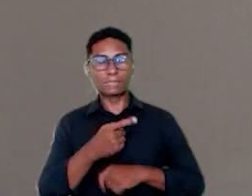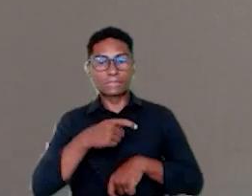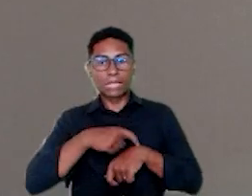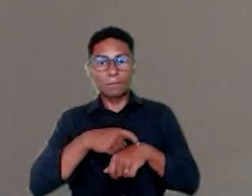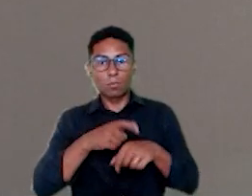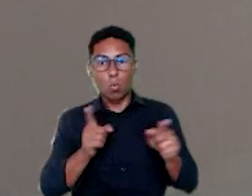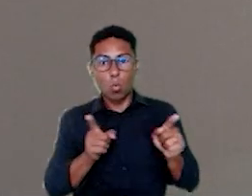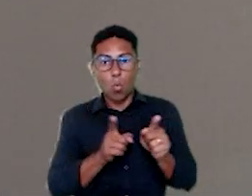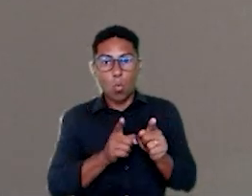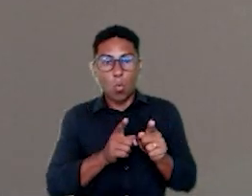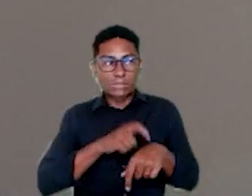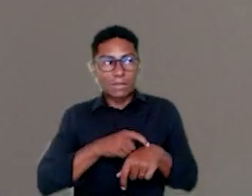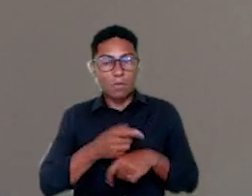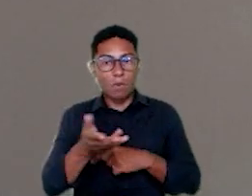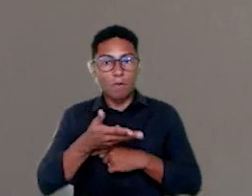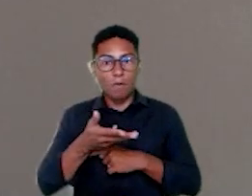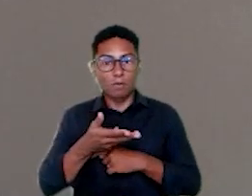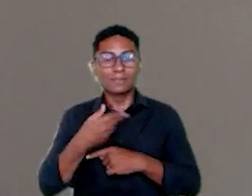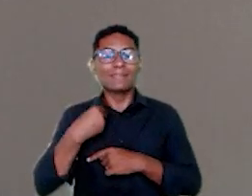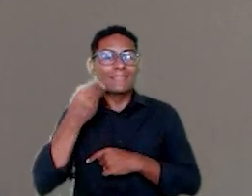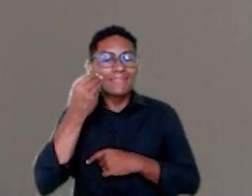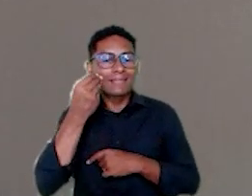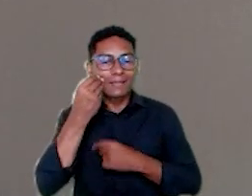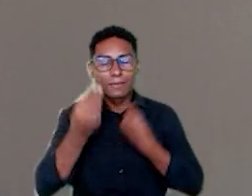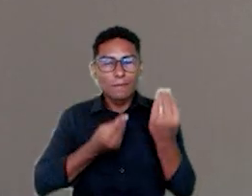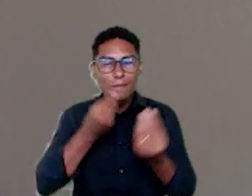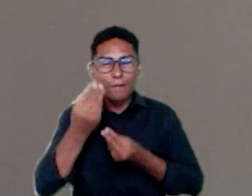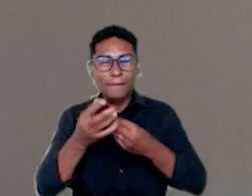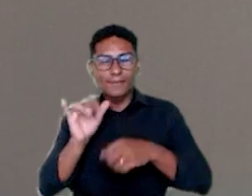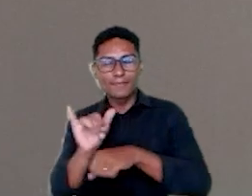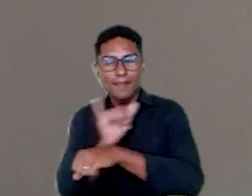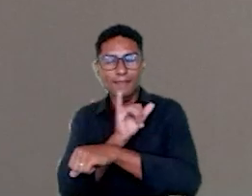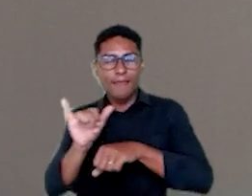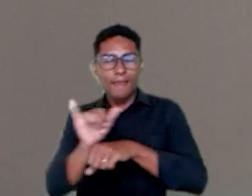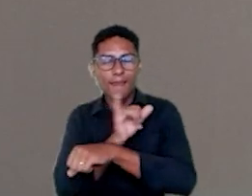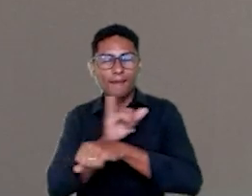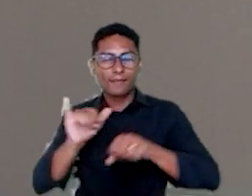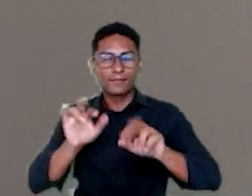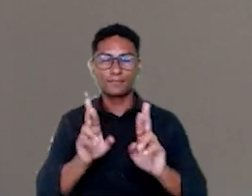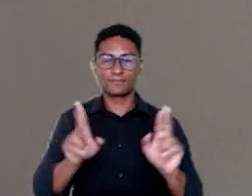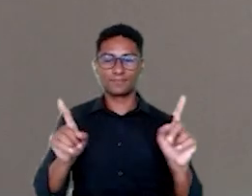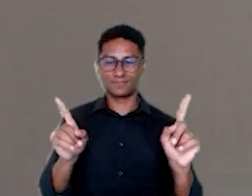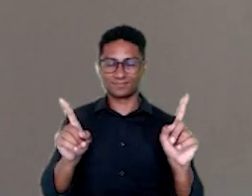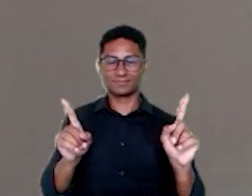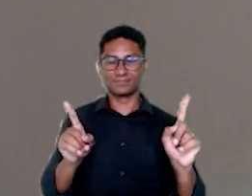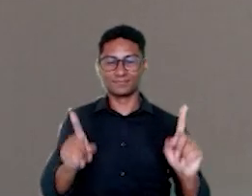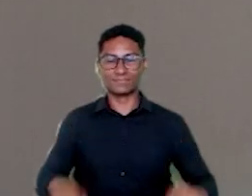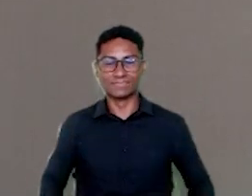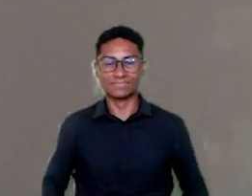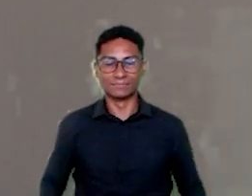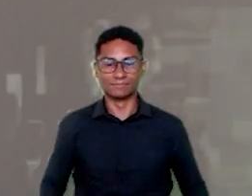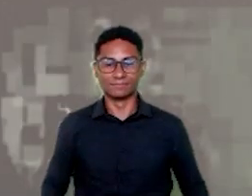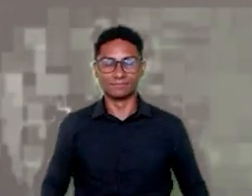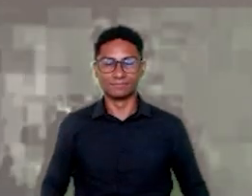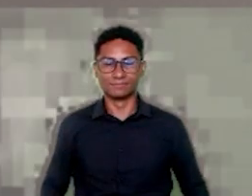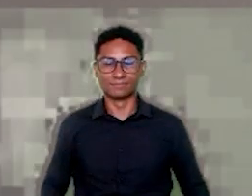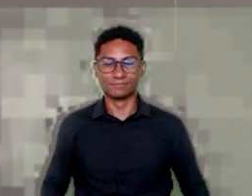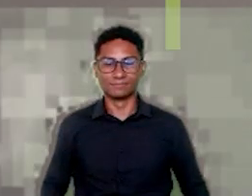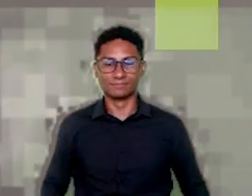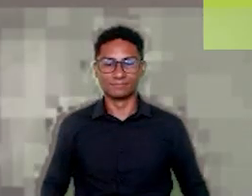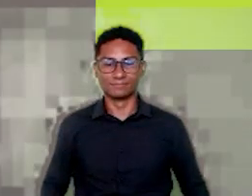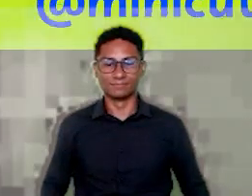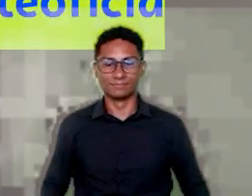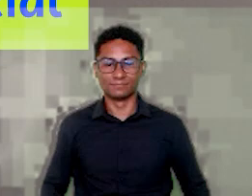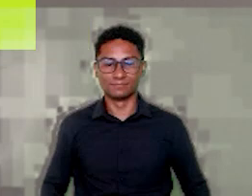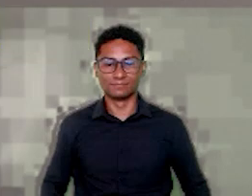oferecer algo diferente, até durante essa época especificamente, né? Talvez não só em